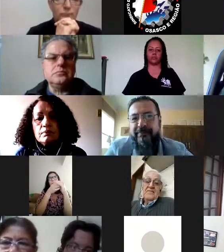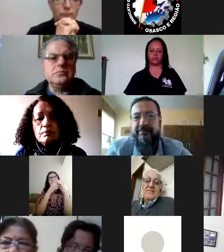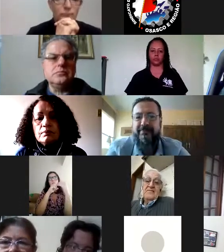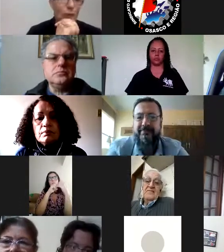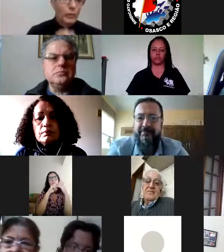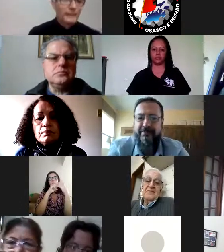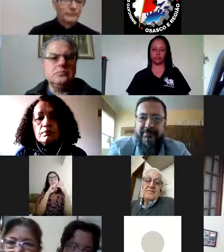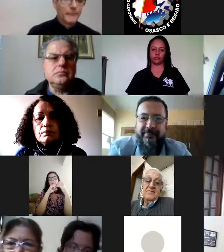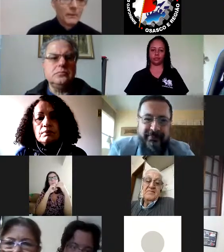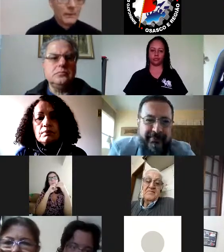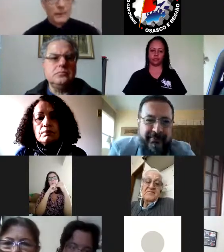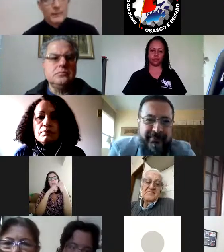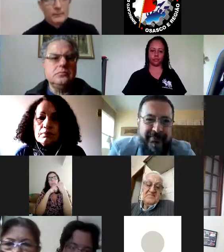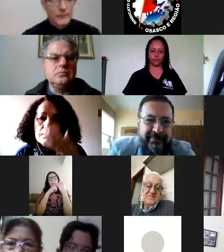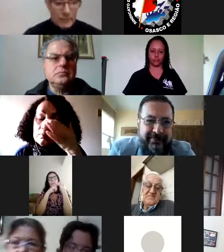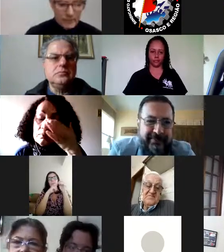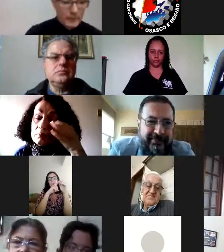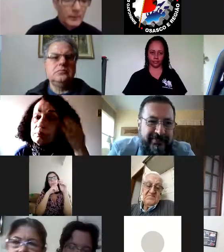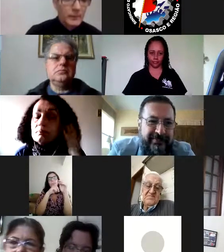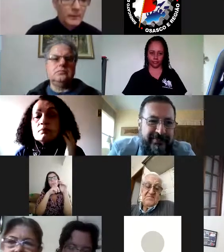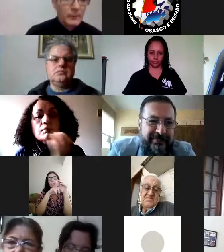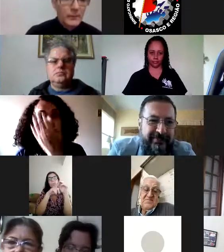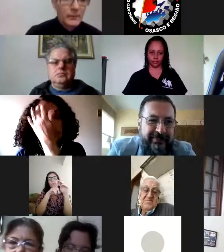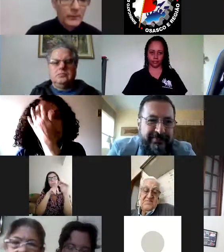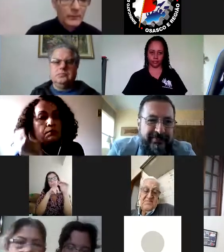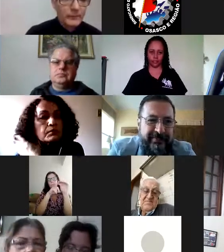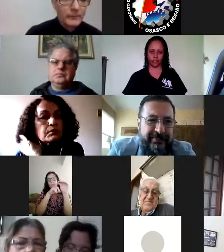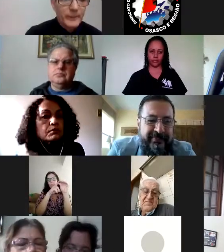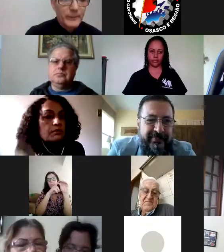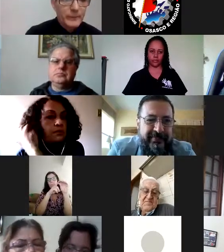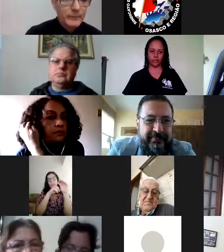Clemente, você quer? Tá. Então, primeiro,